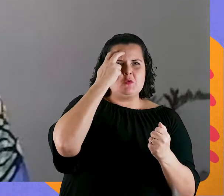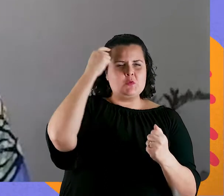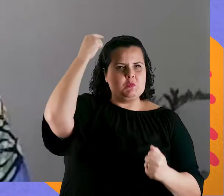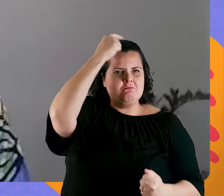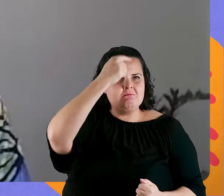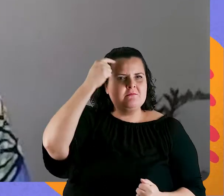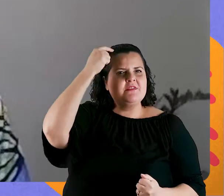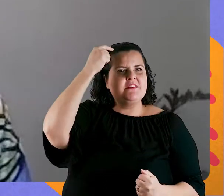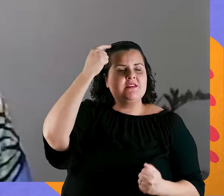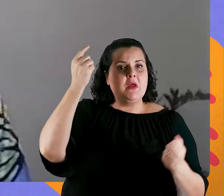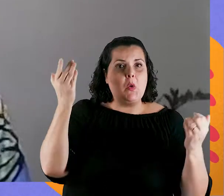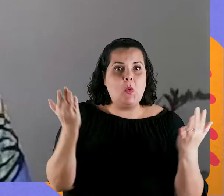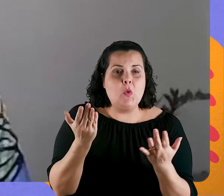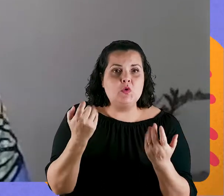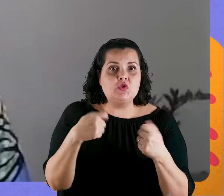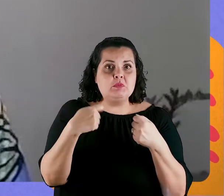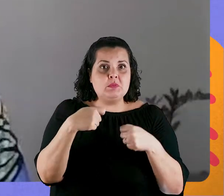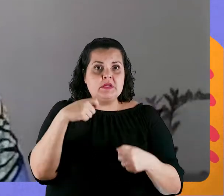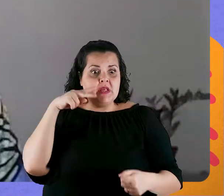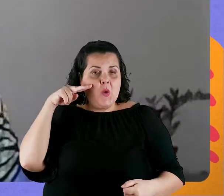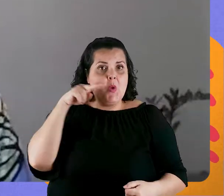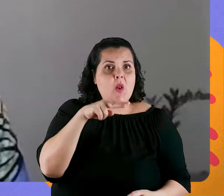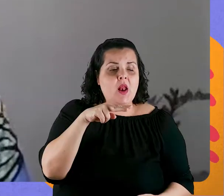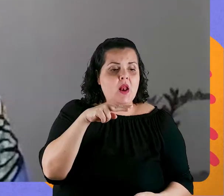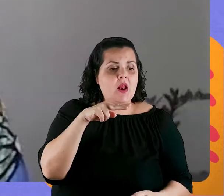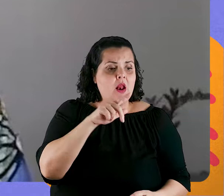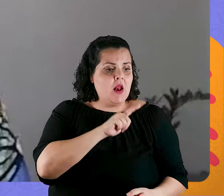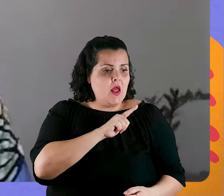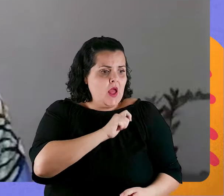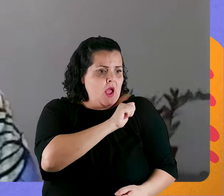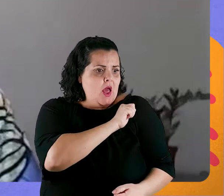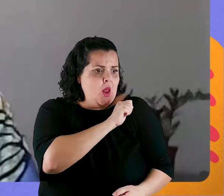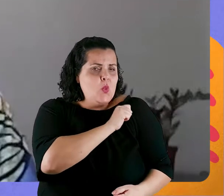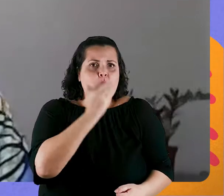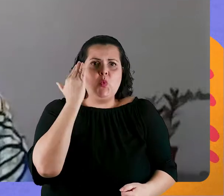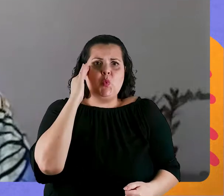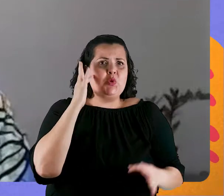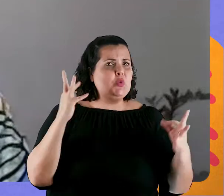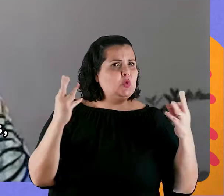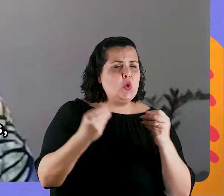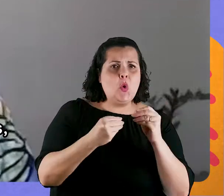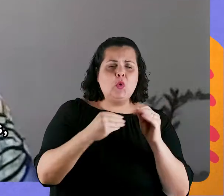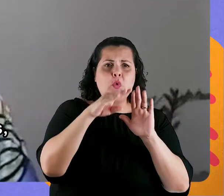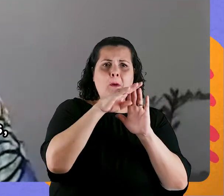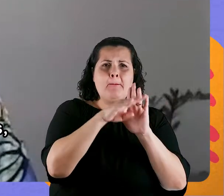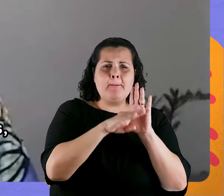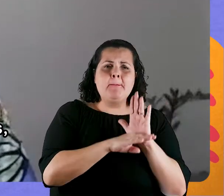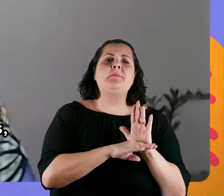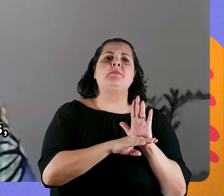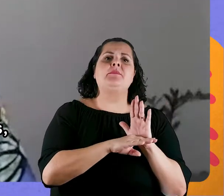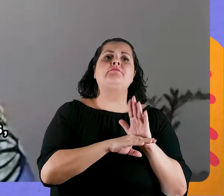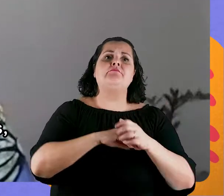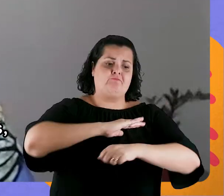hoje olhar os nossos alunos compreendem nesse processo compreendendo também que processo rápido no sofá